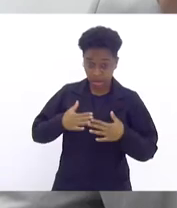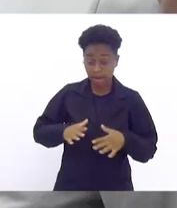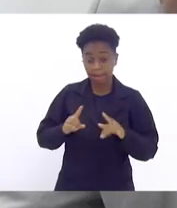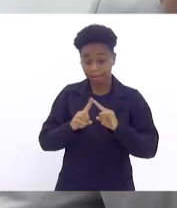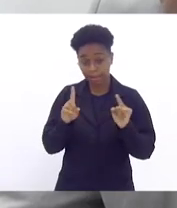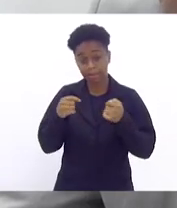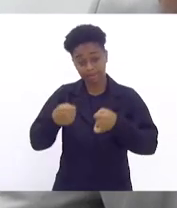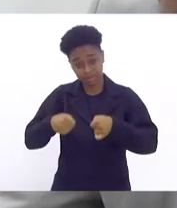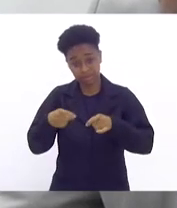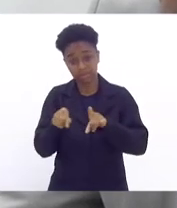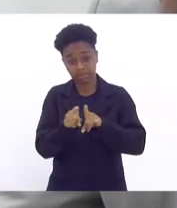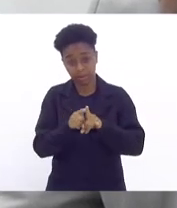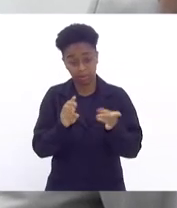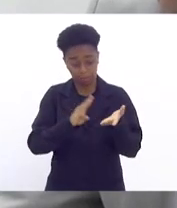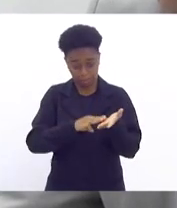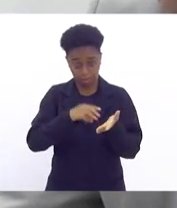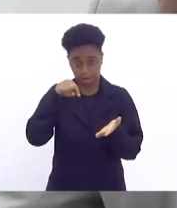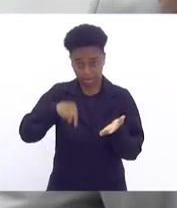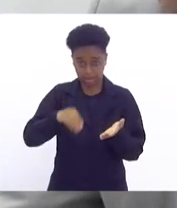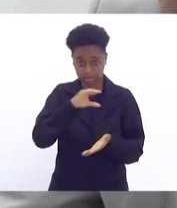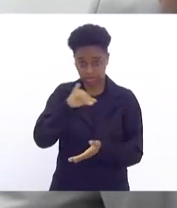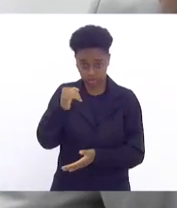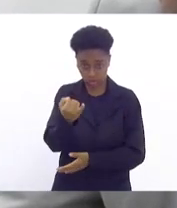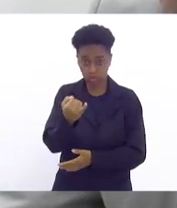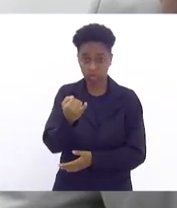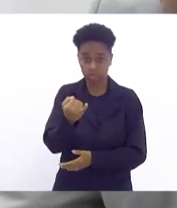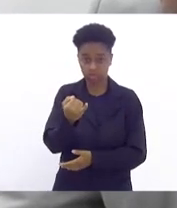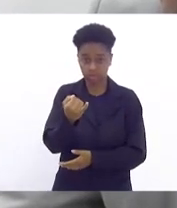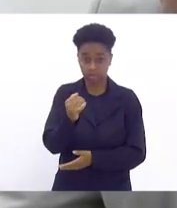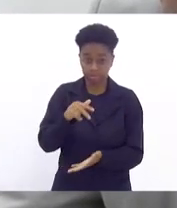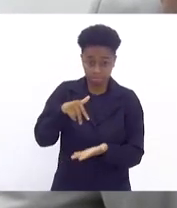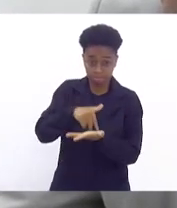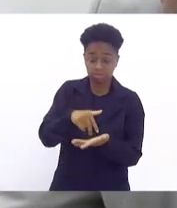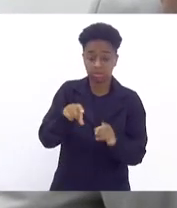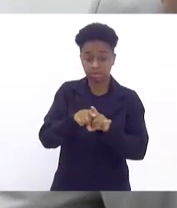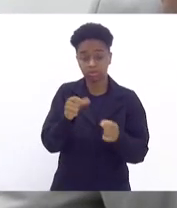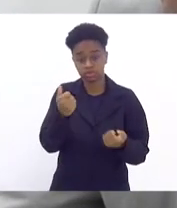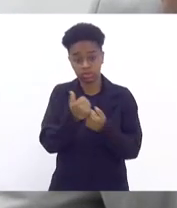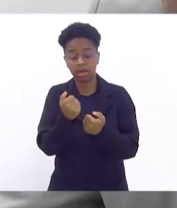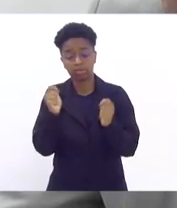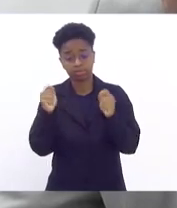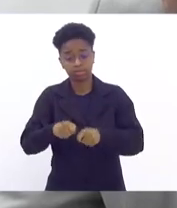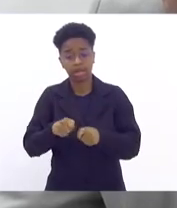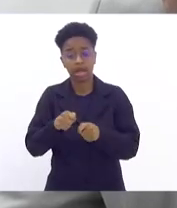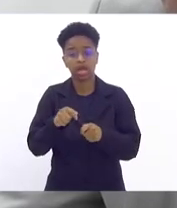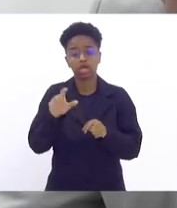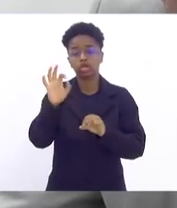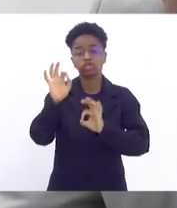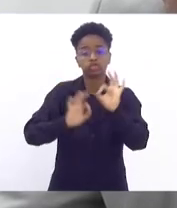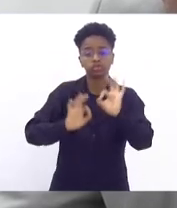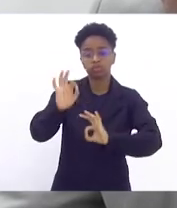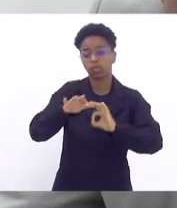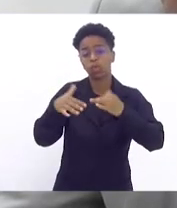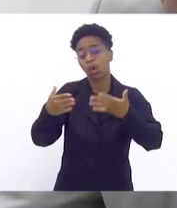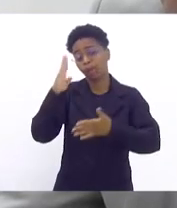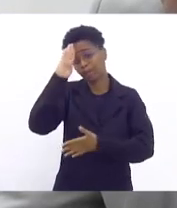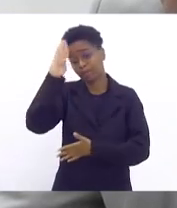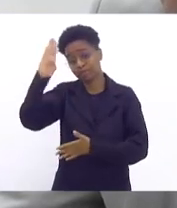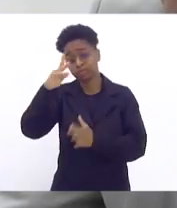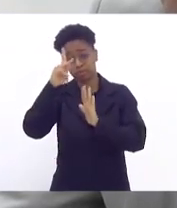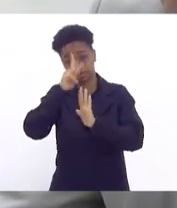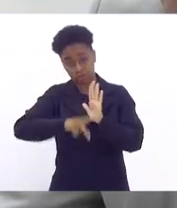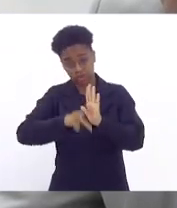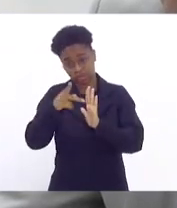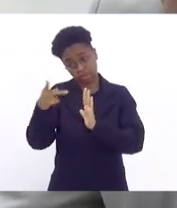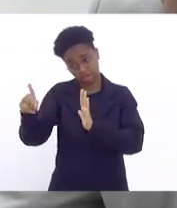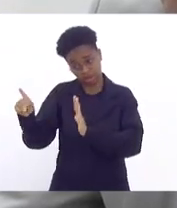também os membros da ccj titulares e suplentes possam listar os projetos prioritários e seus próprios e